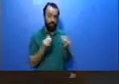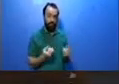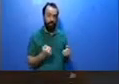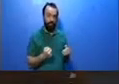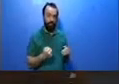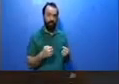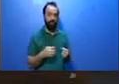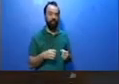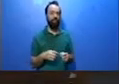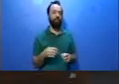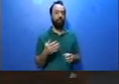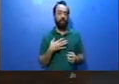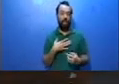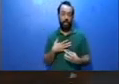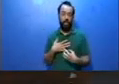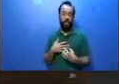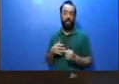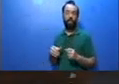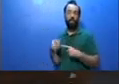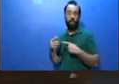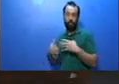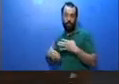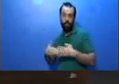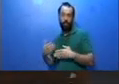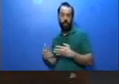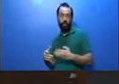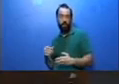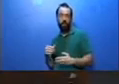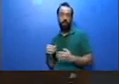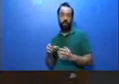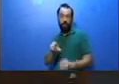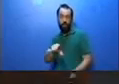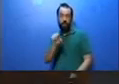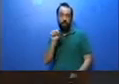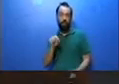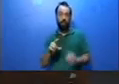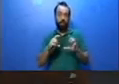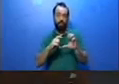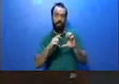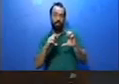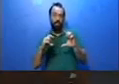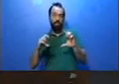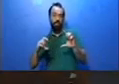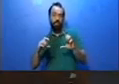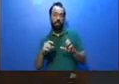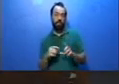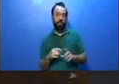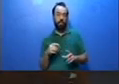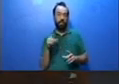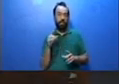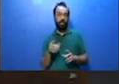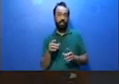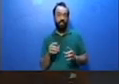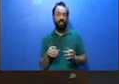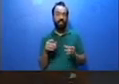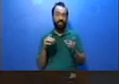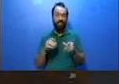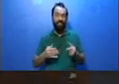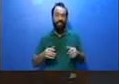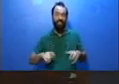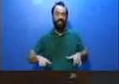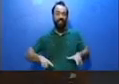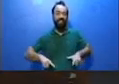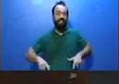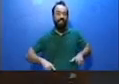Clarinha. Depois nós vamos escolher uma tirinha. Hoje nós vamos trabalhar com tirinhas. Histórias em quadrinhos.